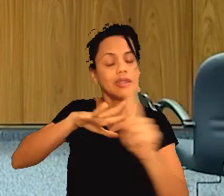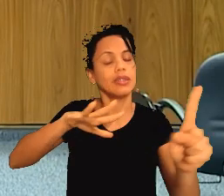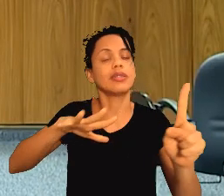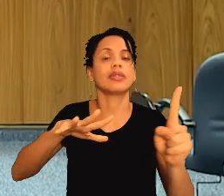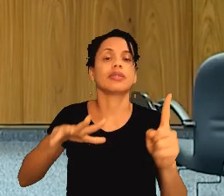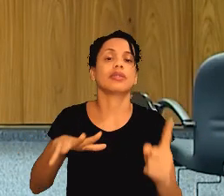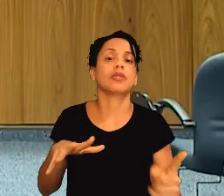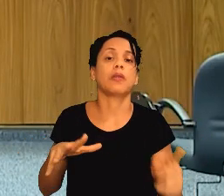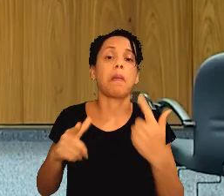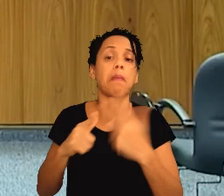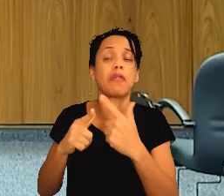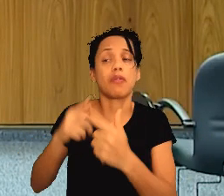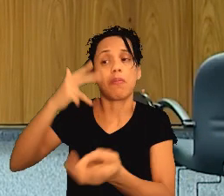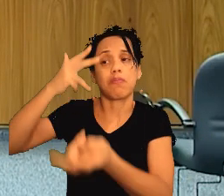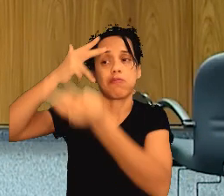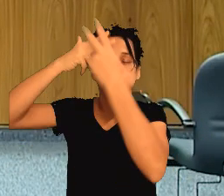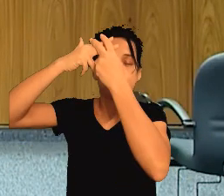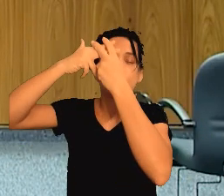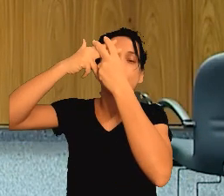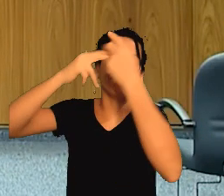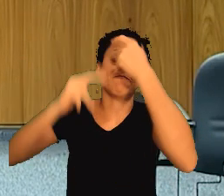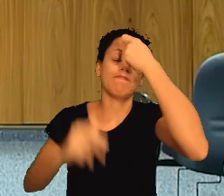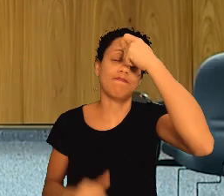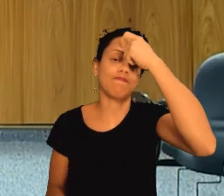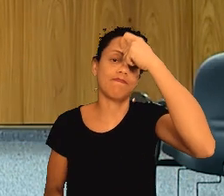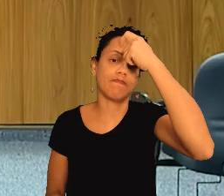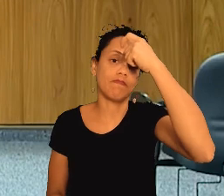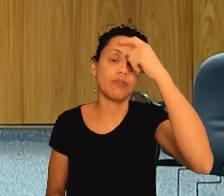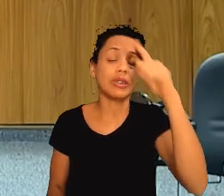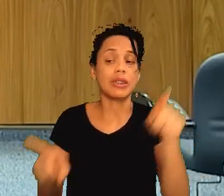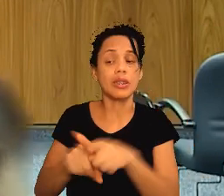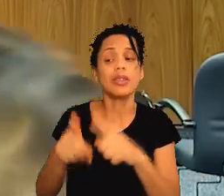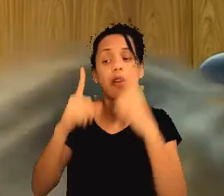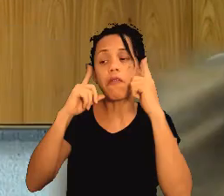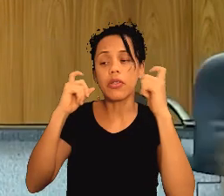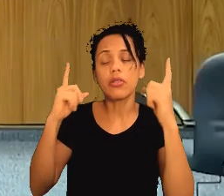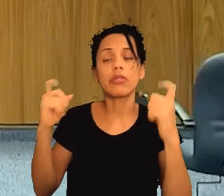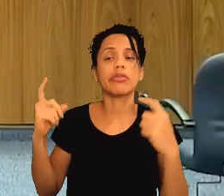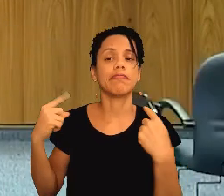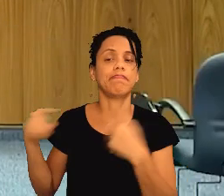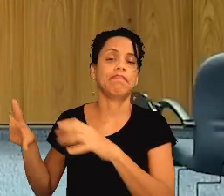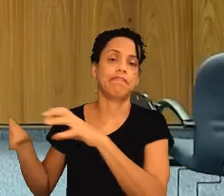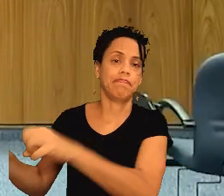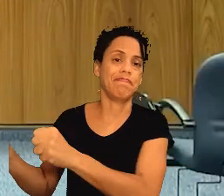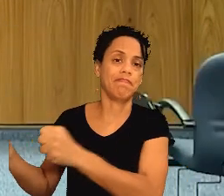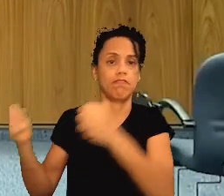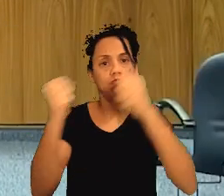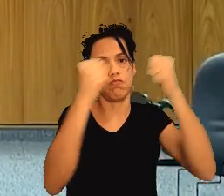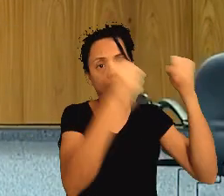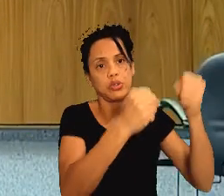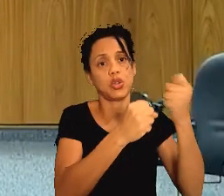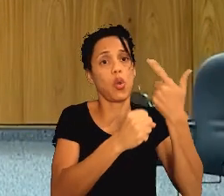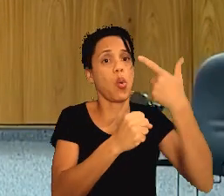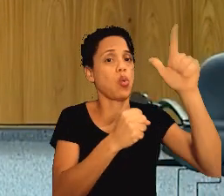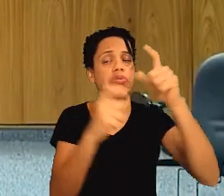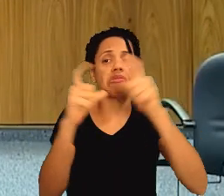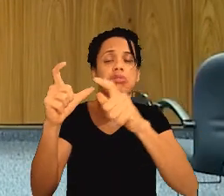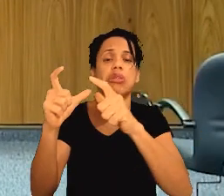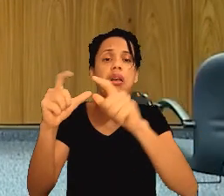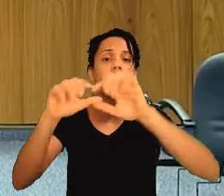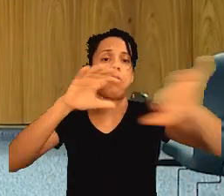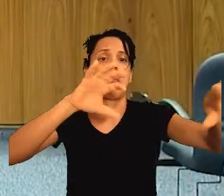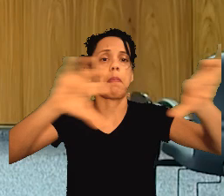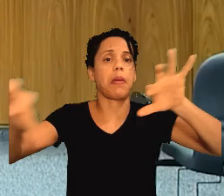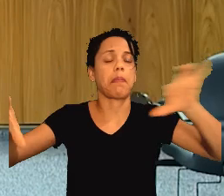desagregação social e ter ficado marcada na memória desse povo, ela também foi extremamente violenta. Tem um trecho